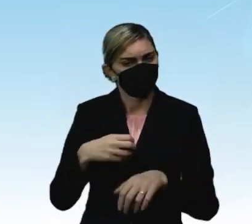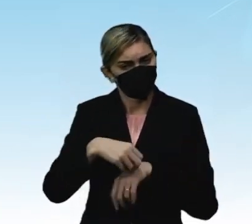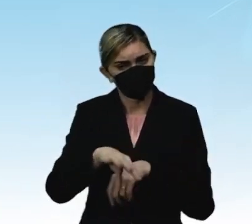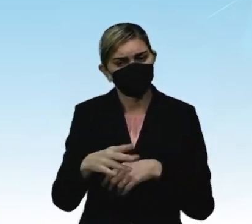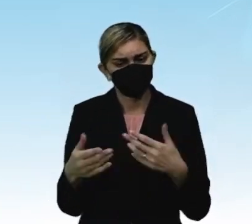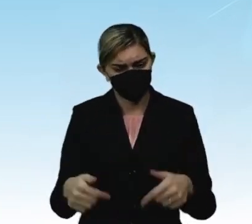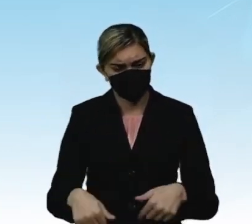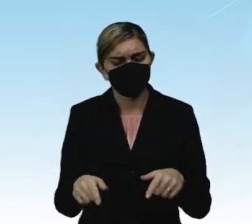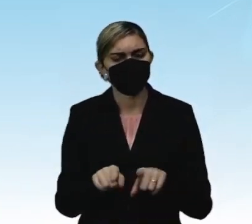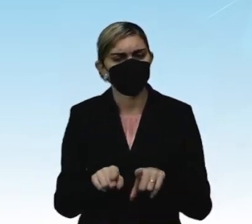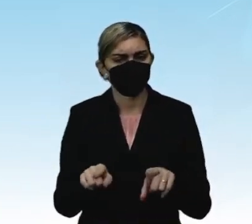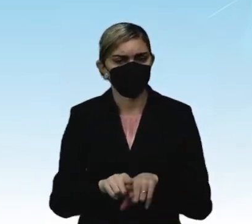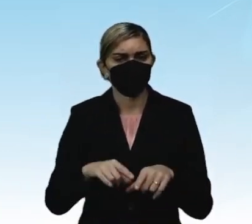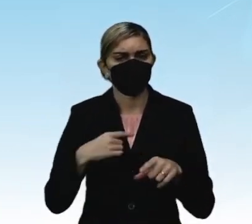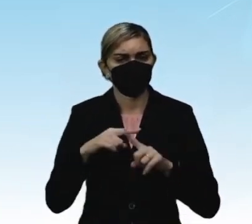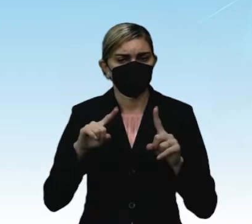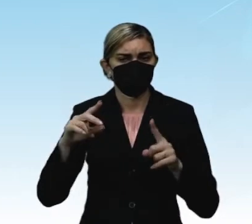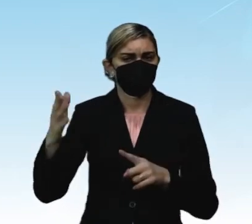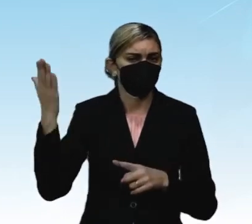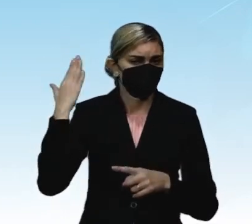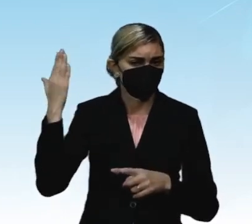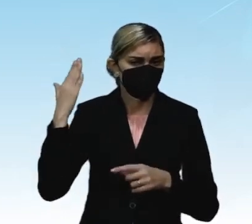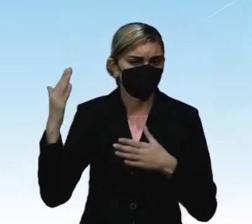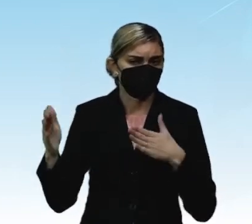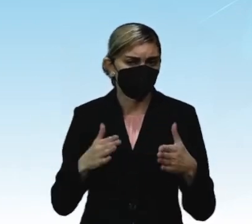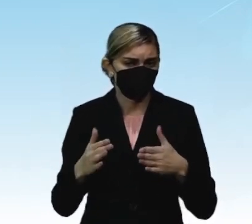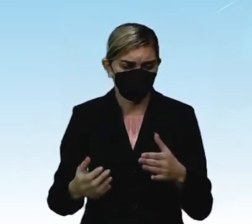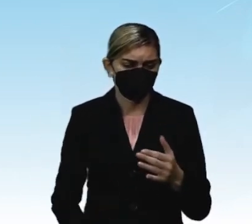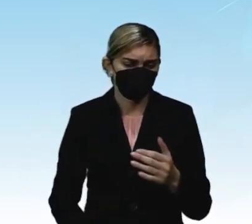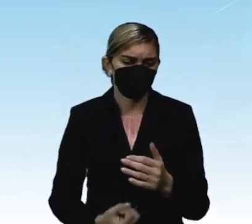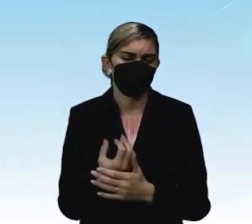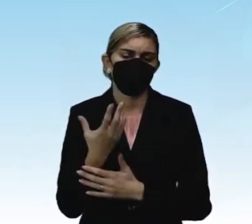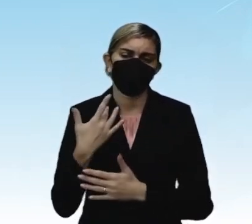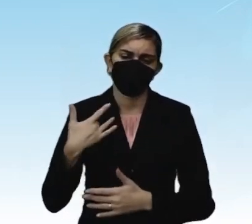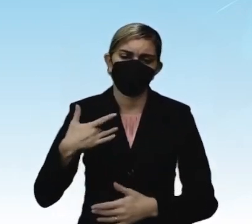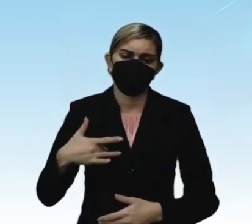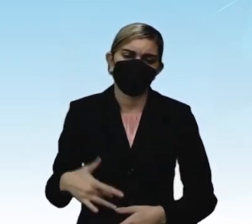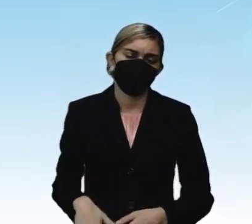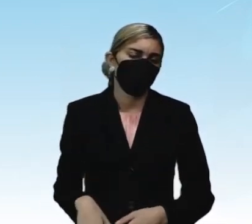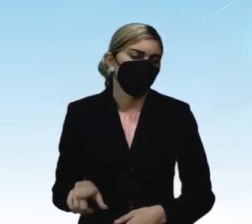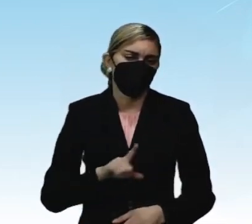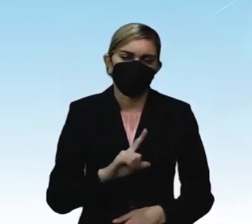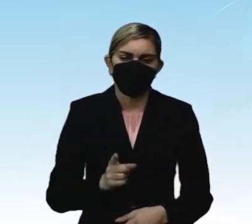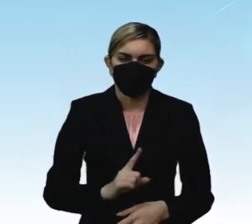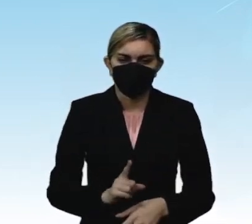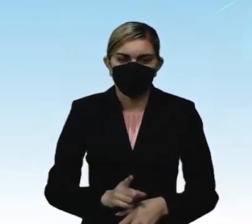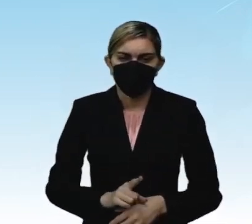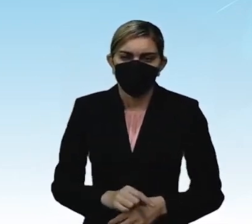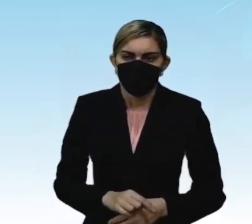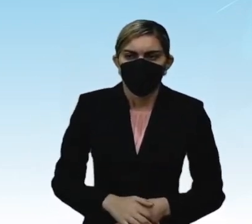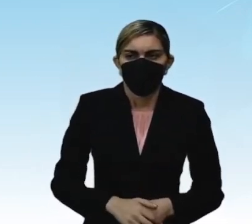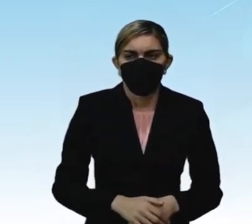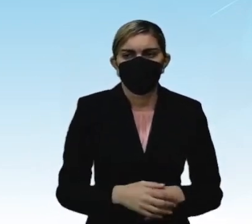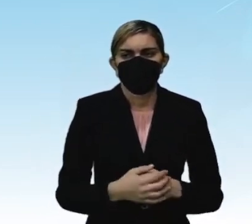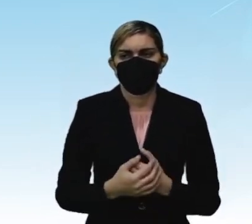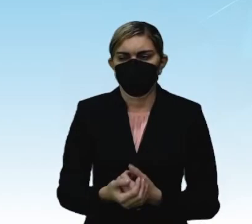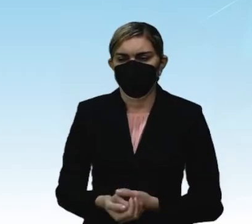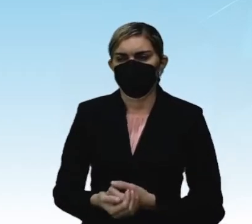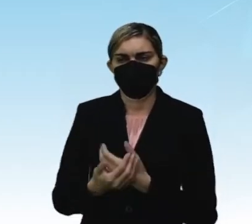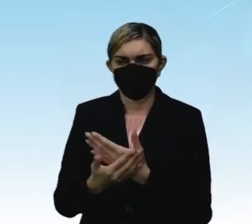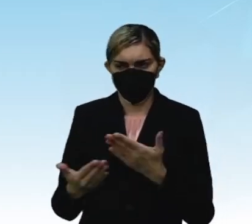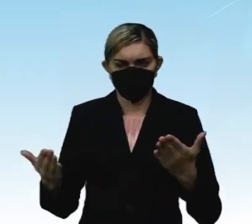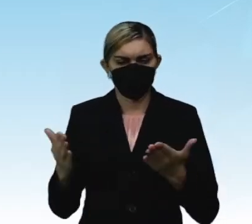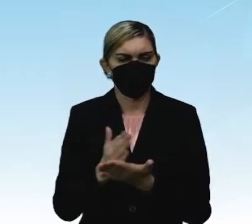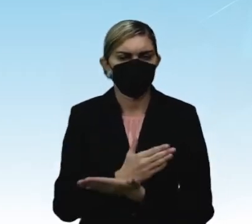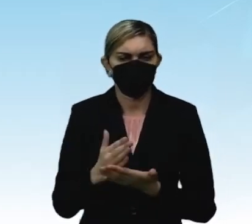tá certo? Mas naquele início de colônia, felizmente, não, tá?